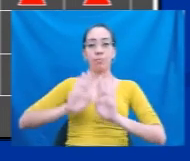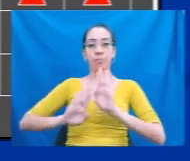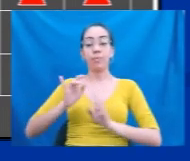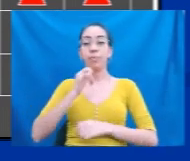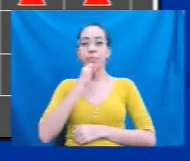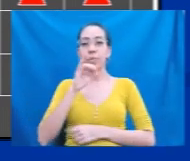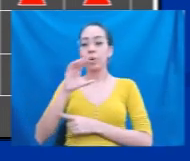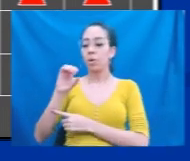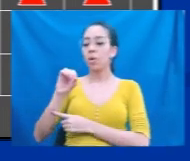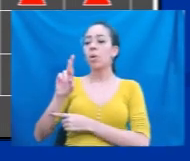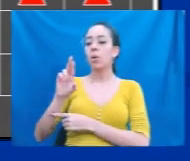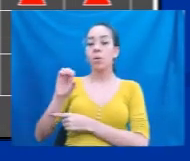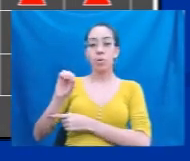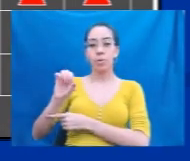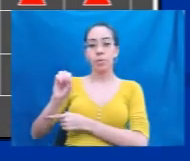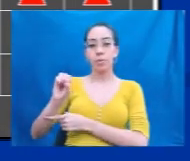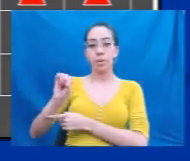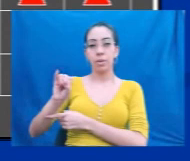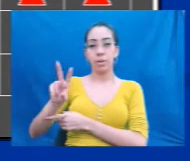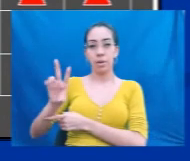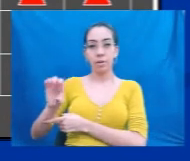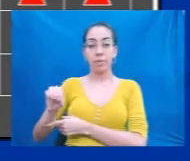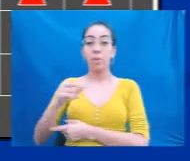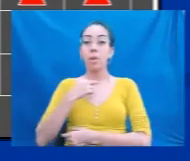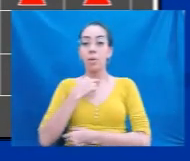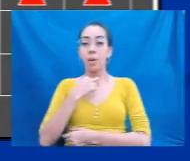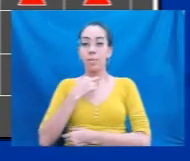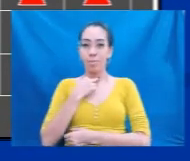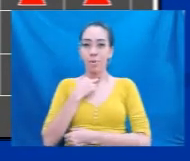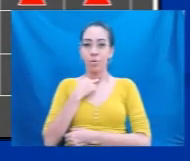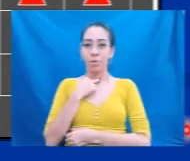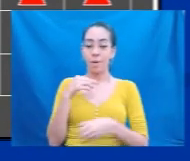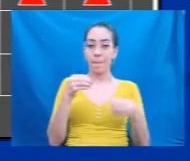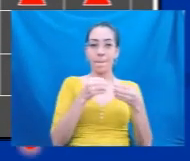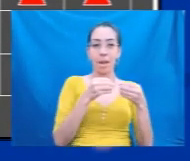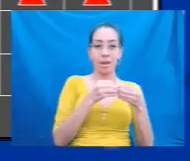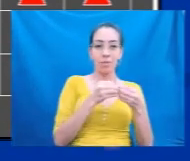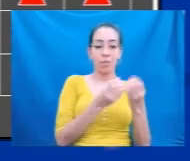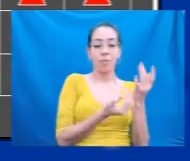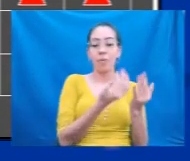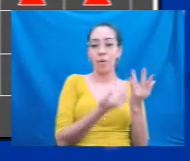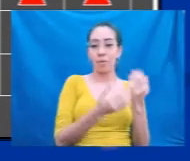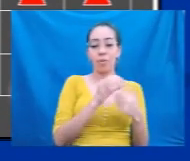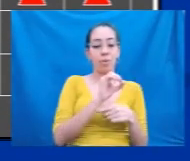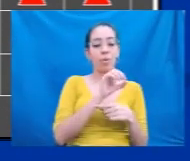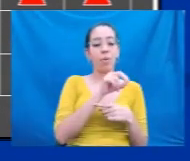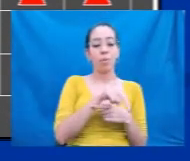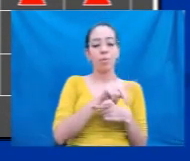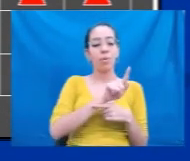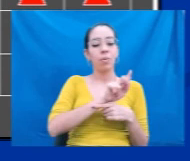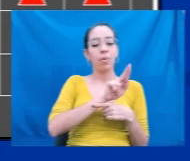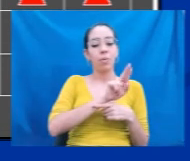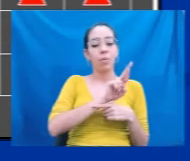ele é um produto corrosivo, ele não pode ser armazenado próximo ao produto comburente,